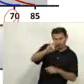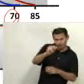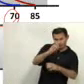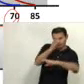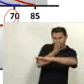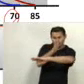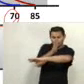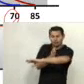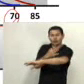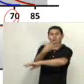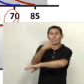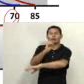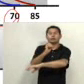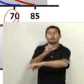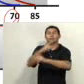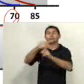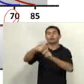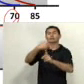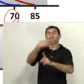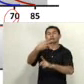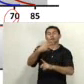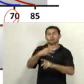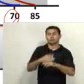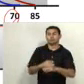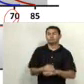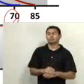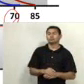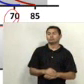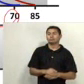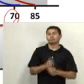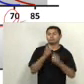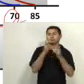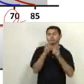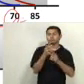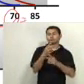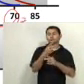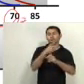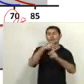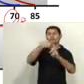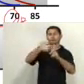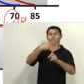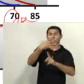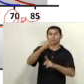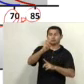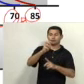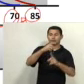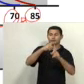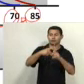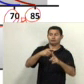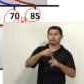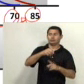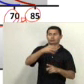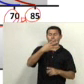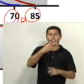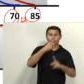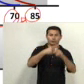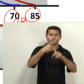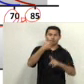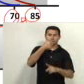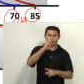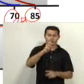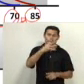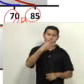40 mais 3 sigma, tá? Média mais 45, 3 vezes 15, 45,